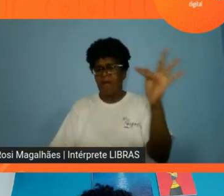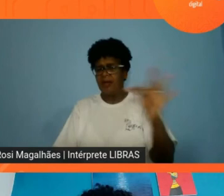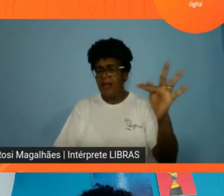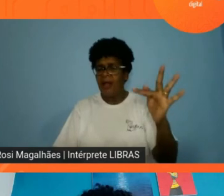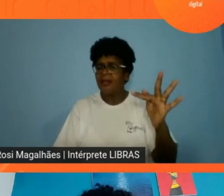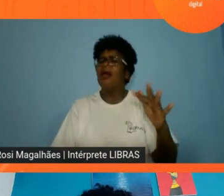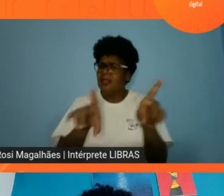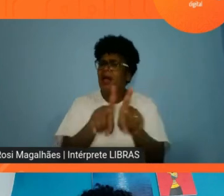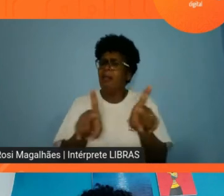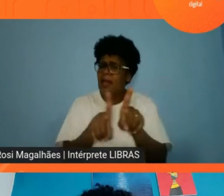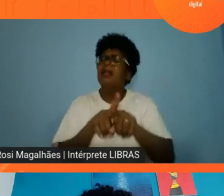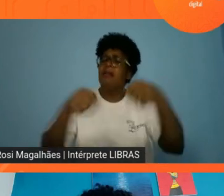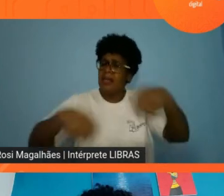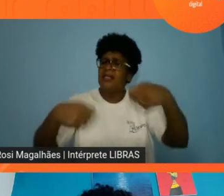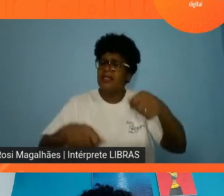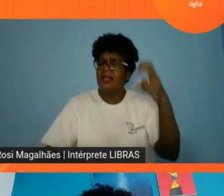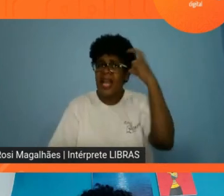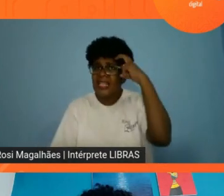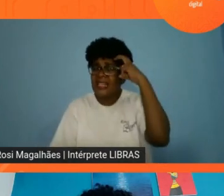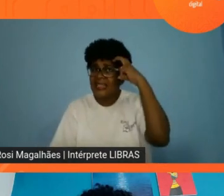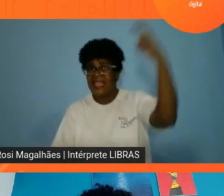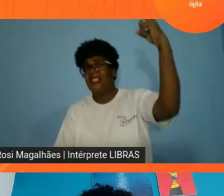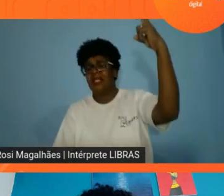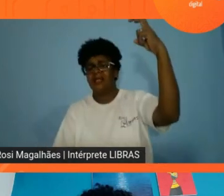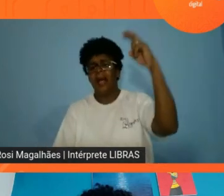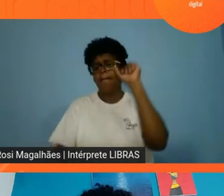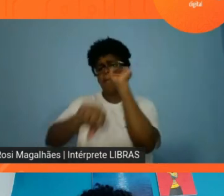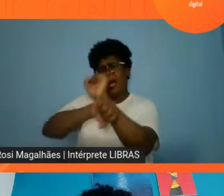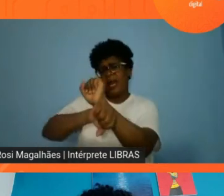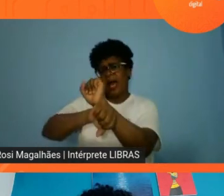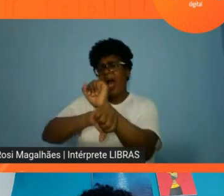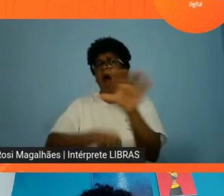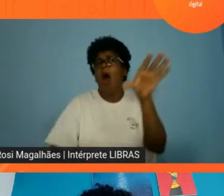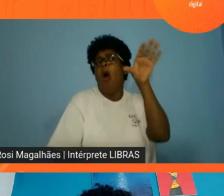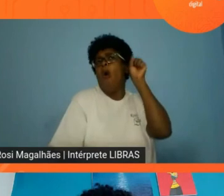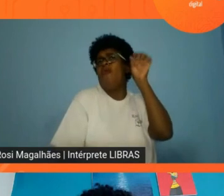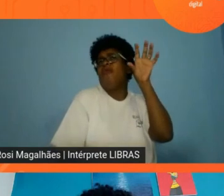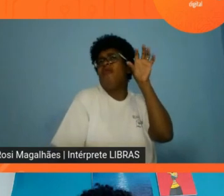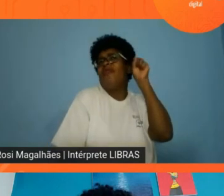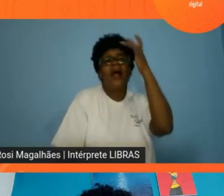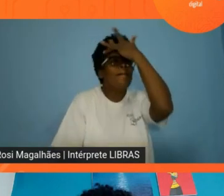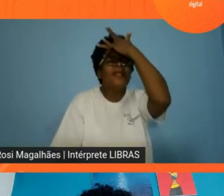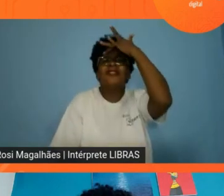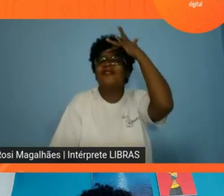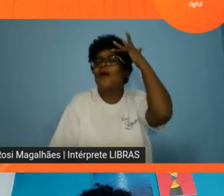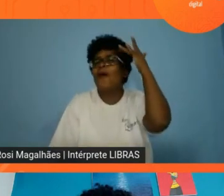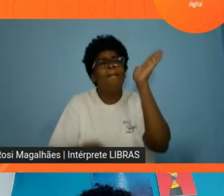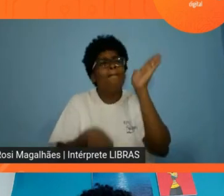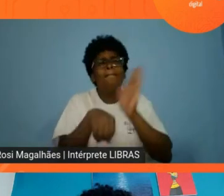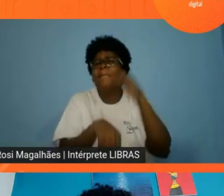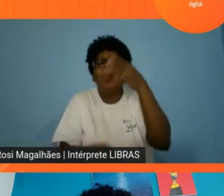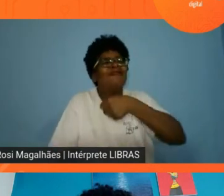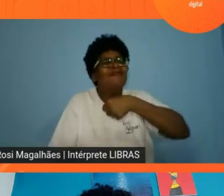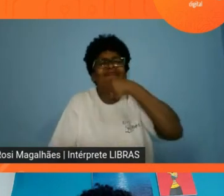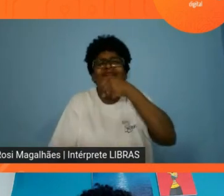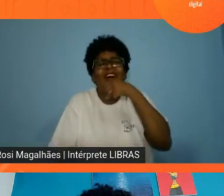ter inteligência para parar, ouvir uma pessoa mais velha que tem muito mais sabedoria,